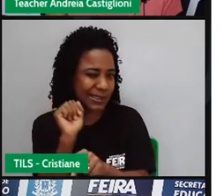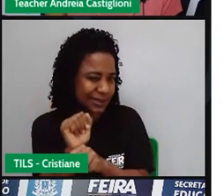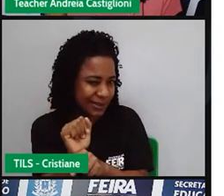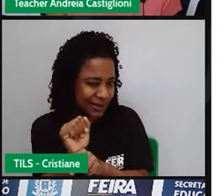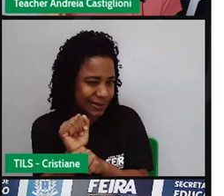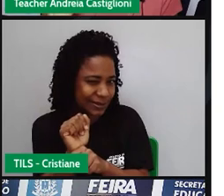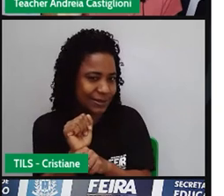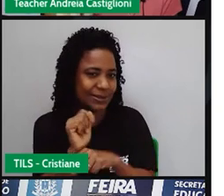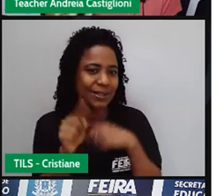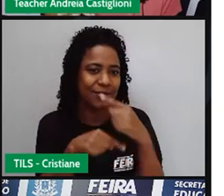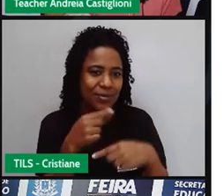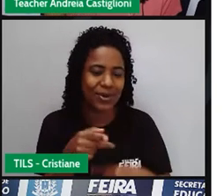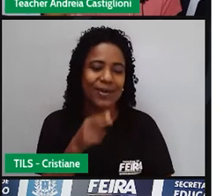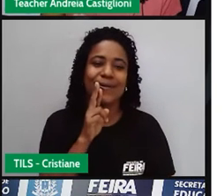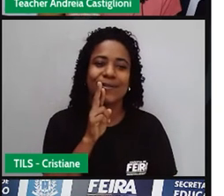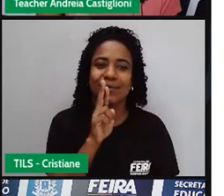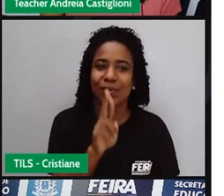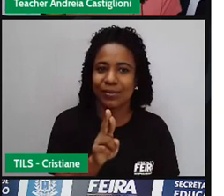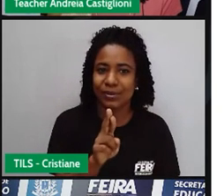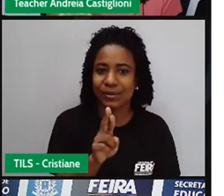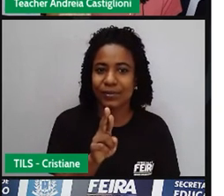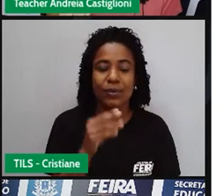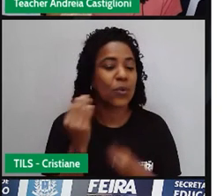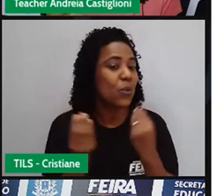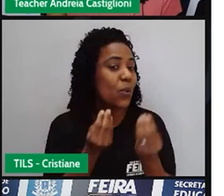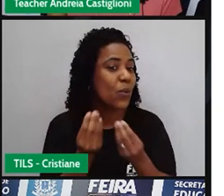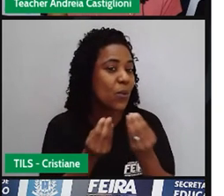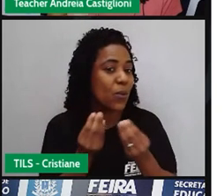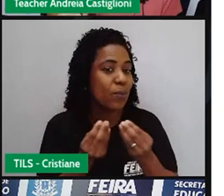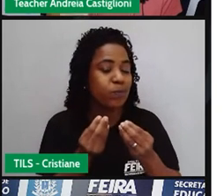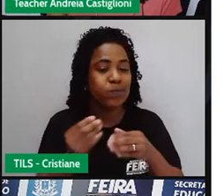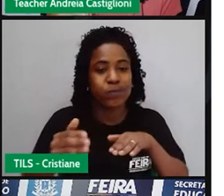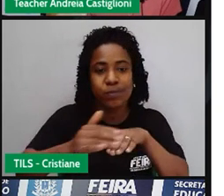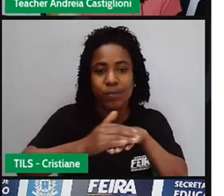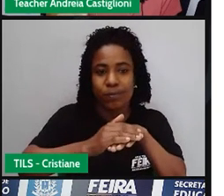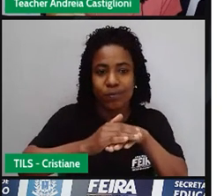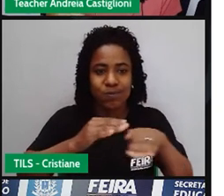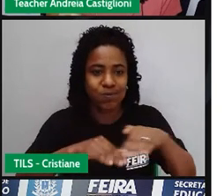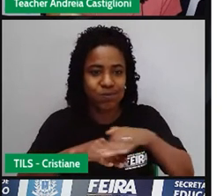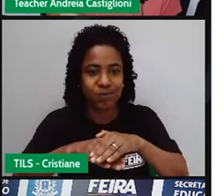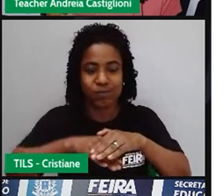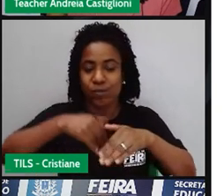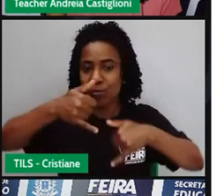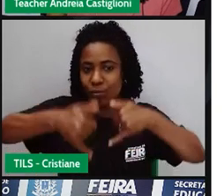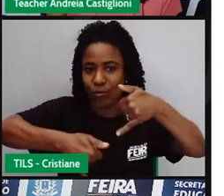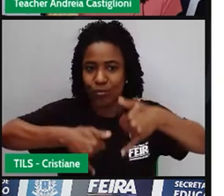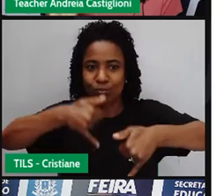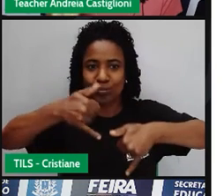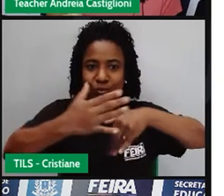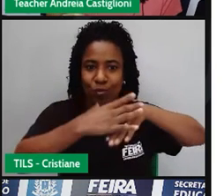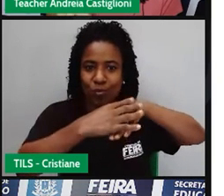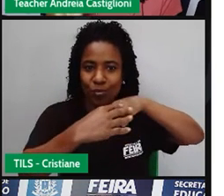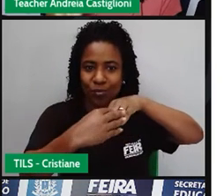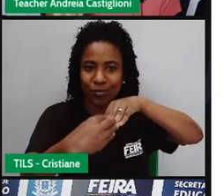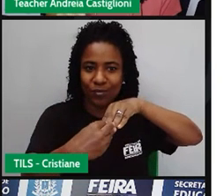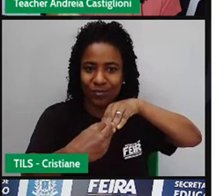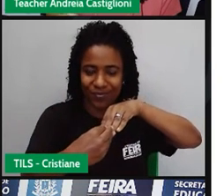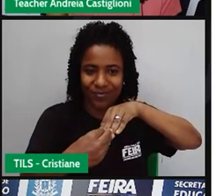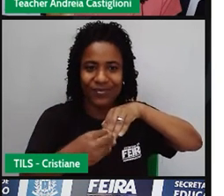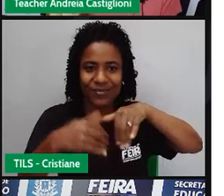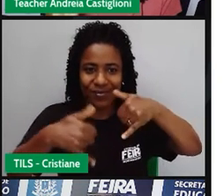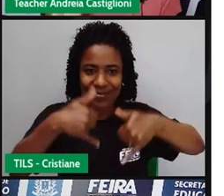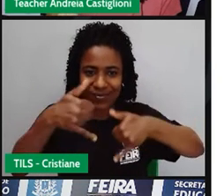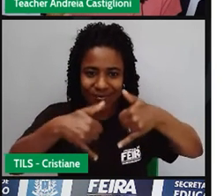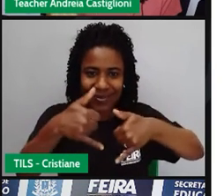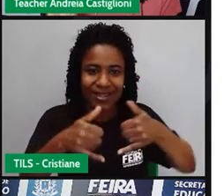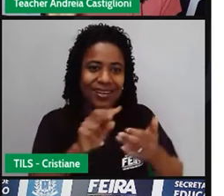a resposta então a solução para esse tipo de sapato que é o sapato de salto alto é raio